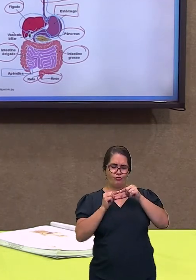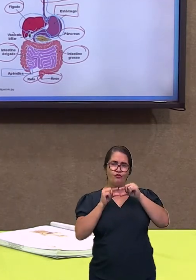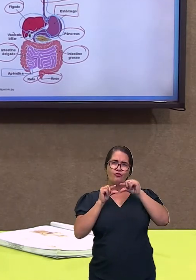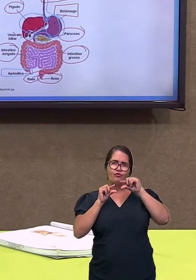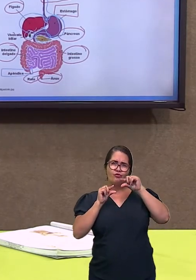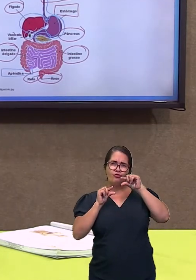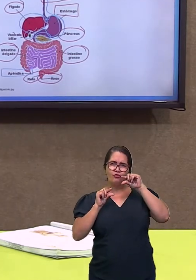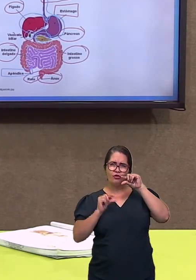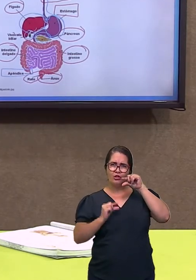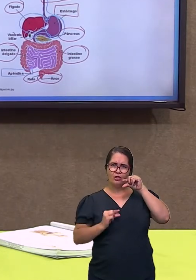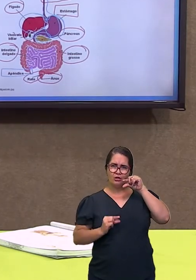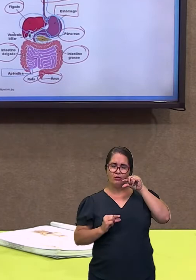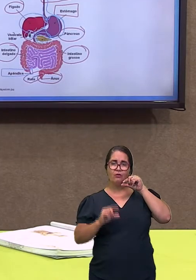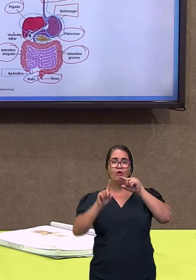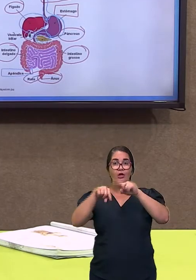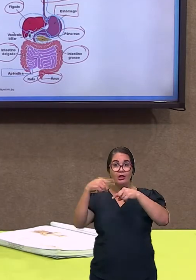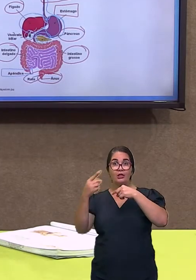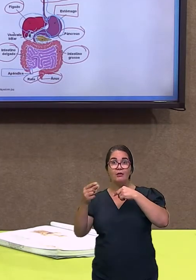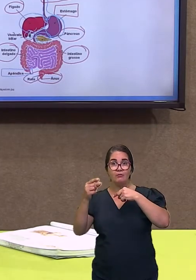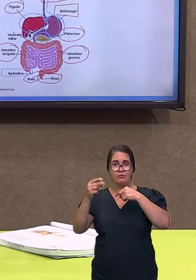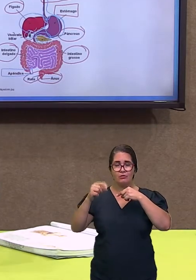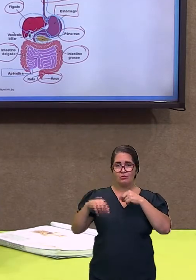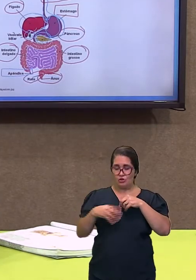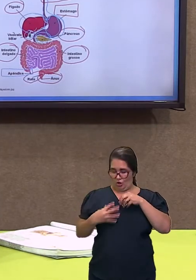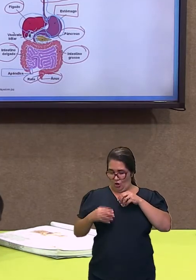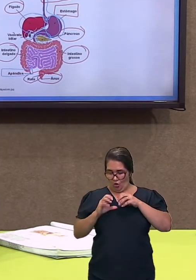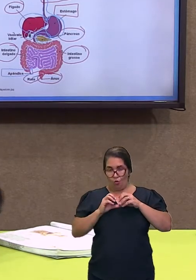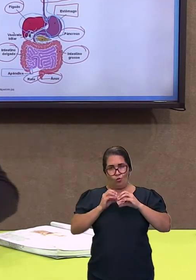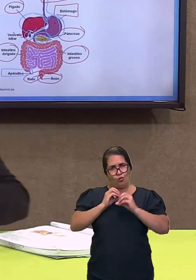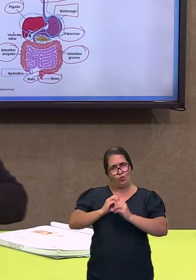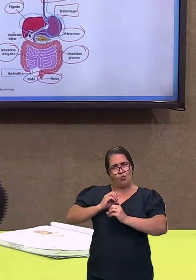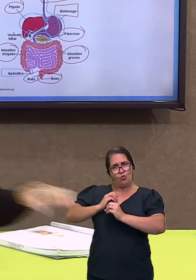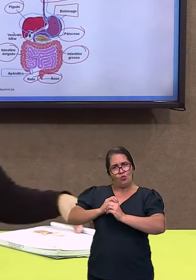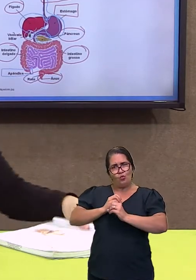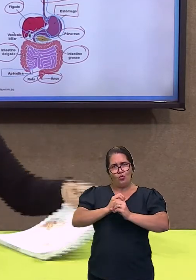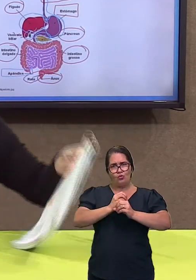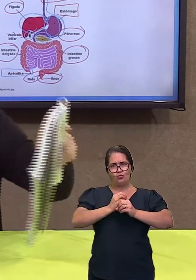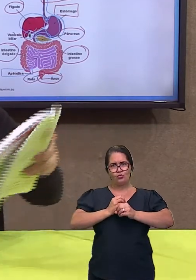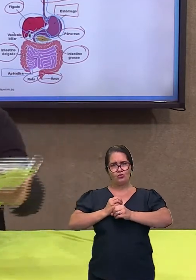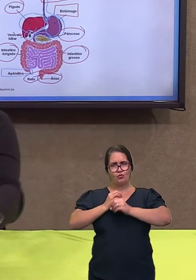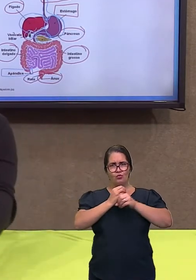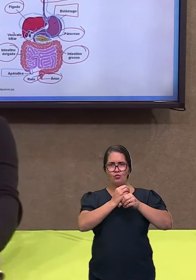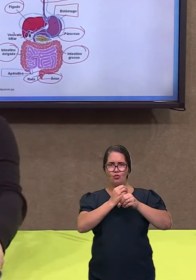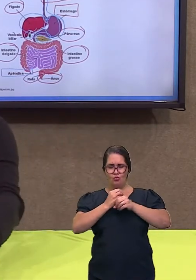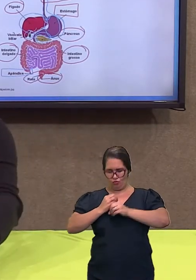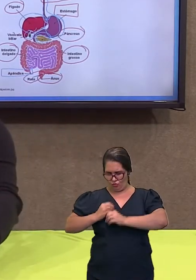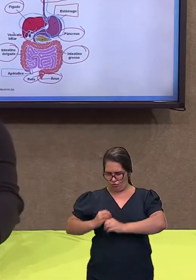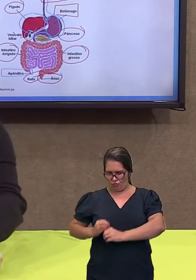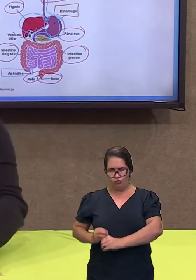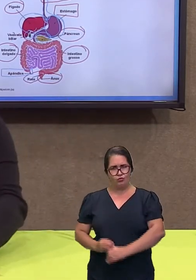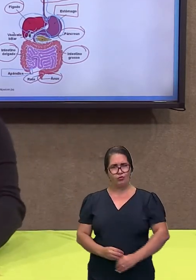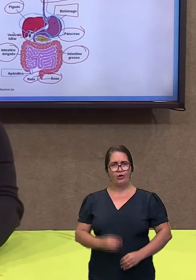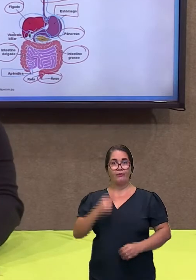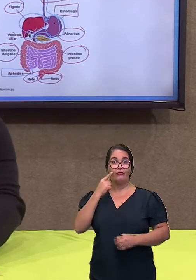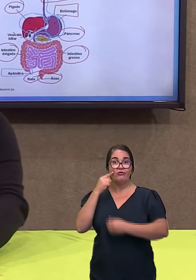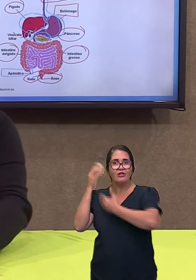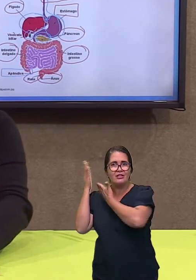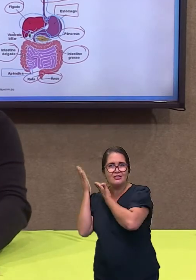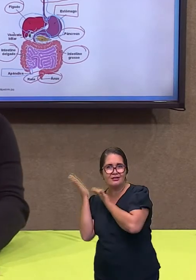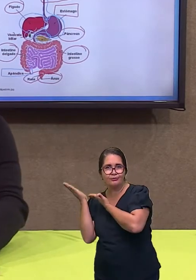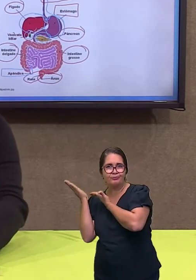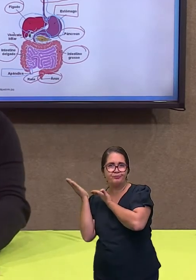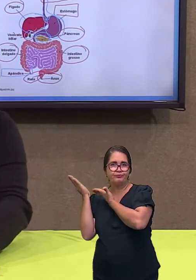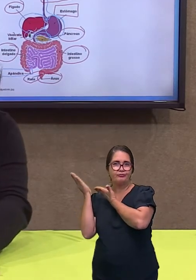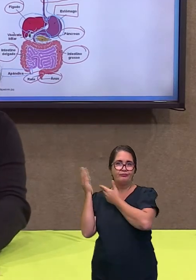Ah, o intestino é um grande minhocão. Aí eu posso usar a base, professora? Posso, vou usar aqui, ó, para